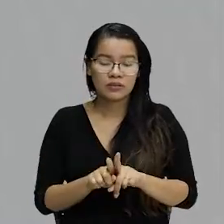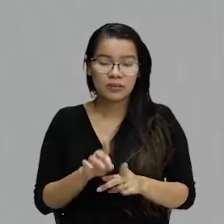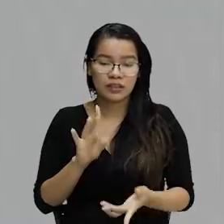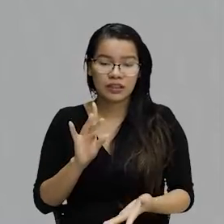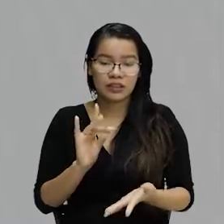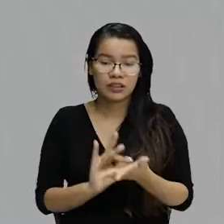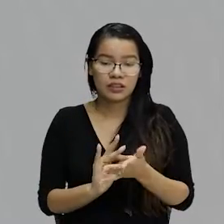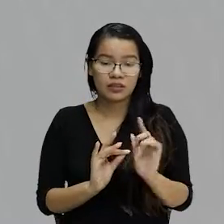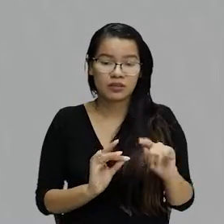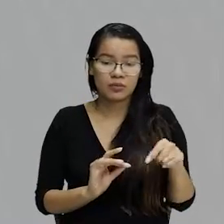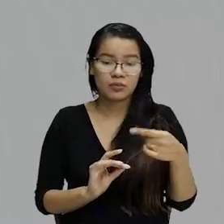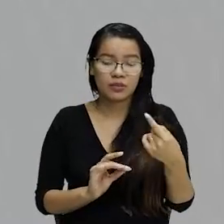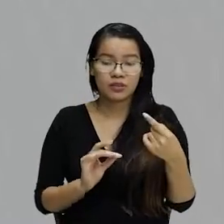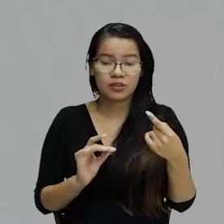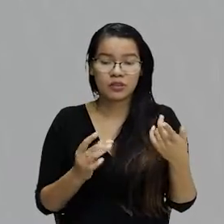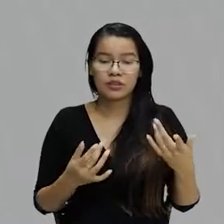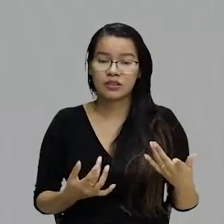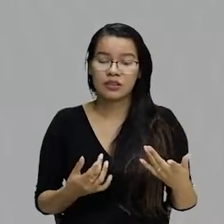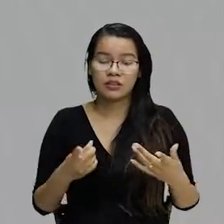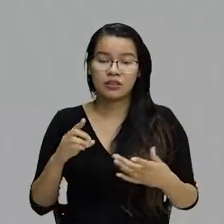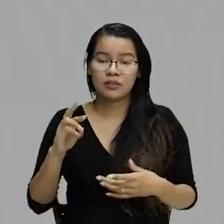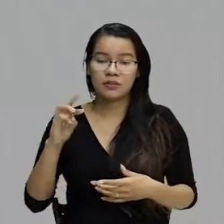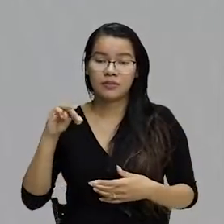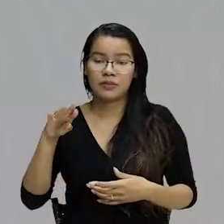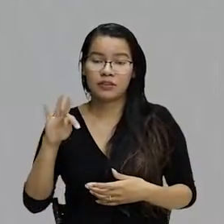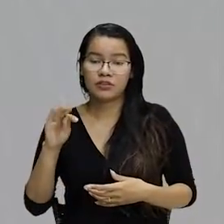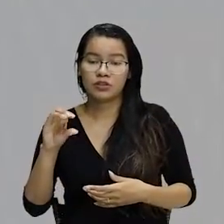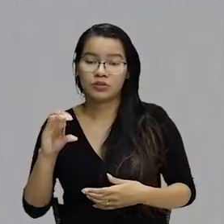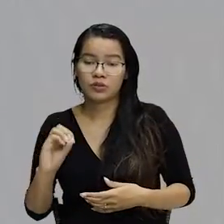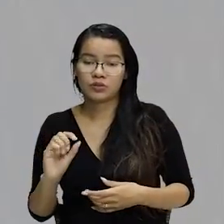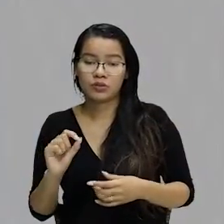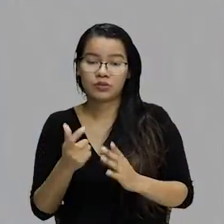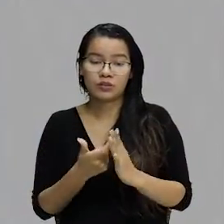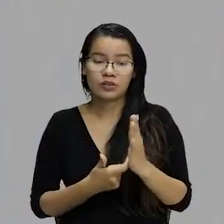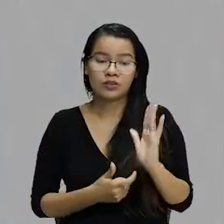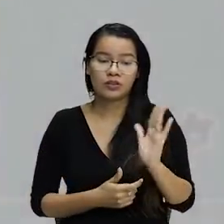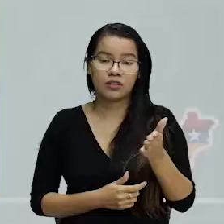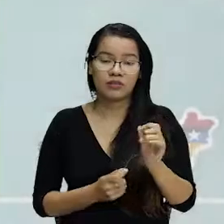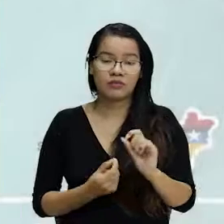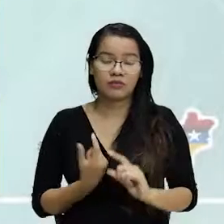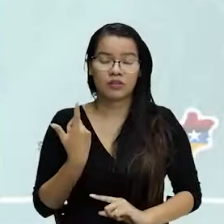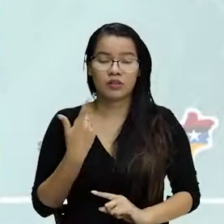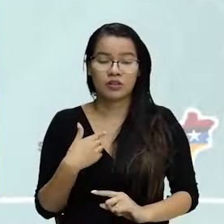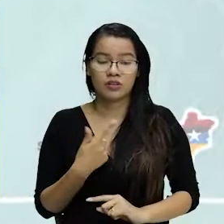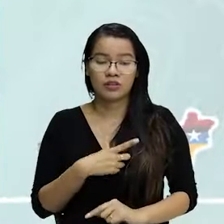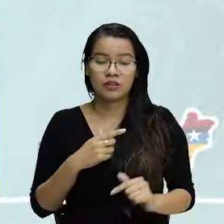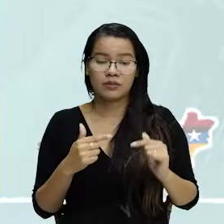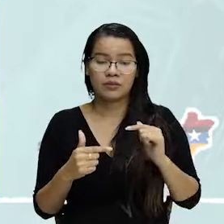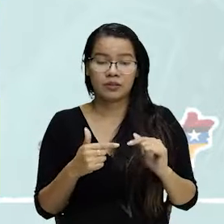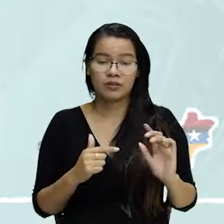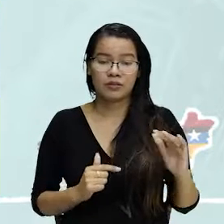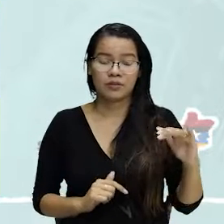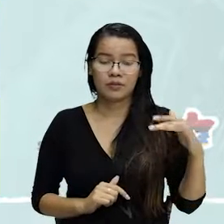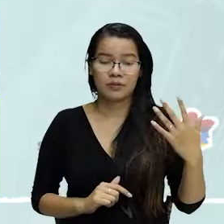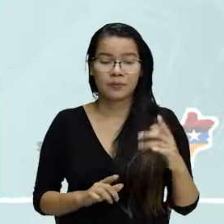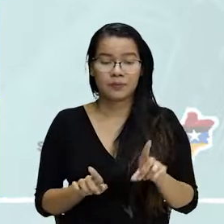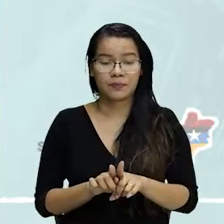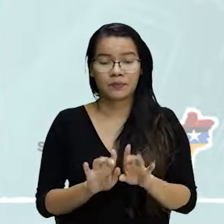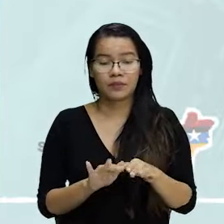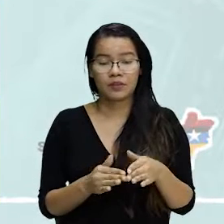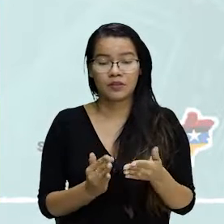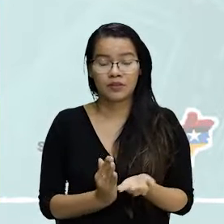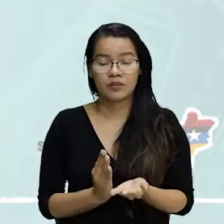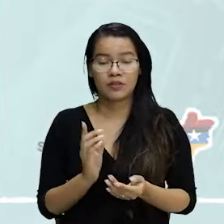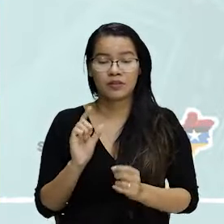realista, o pós-dramático, que o texto já foge um pouco. Aí a gente vai trabalhar na situação. Um livro que alguns de vocês já devem ter visto, pelo